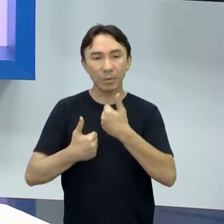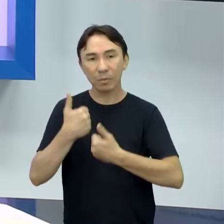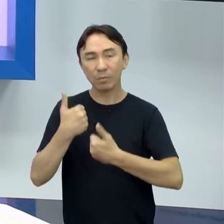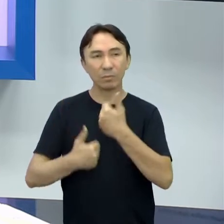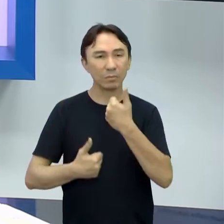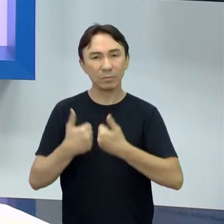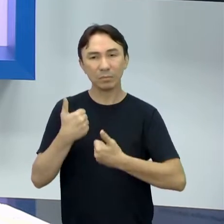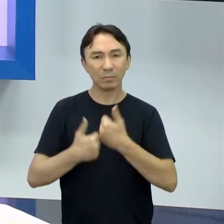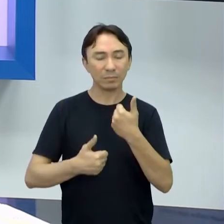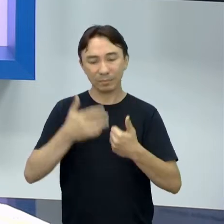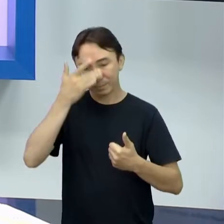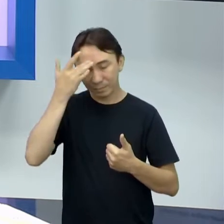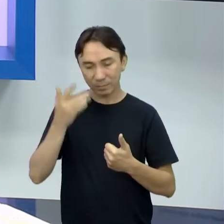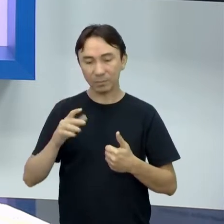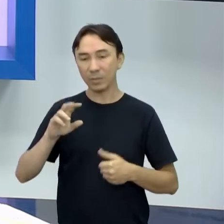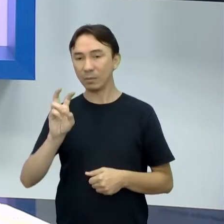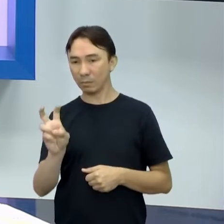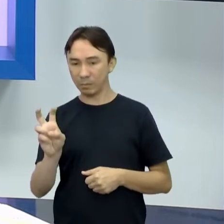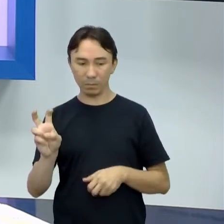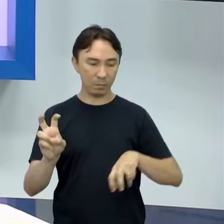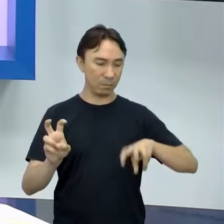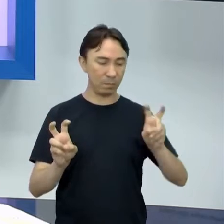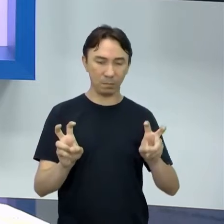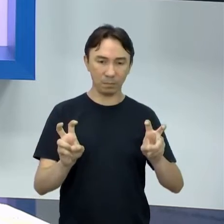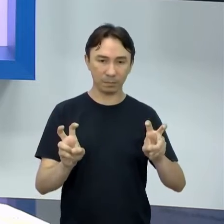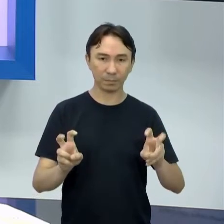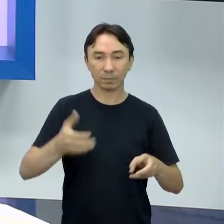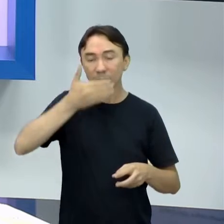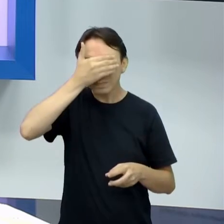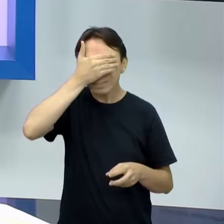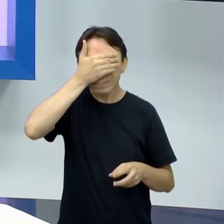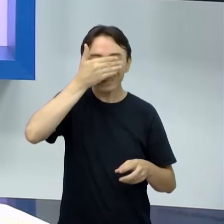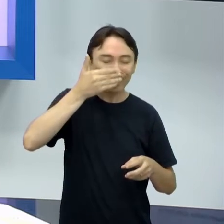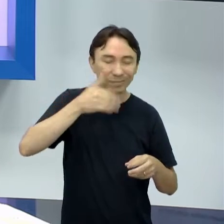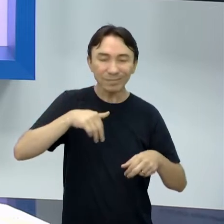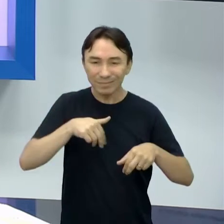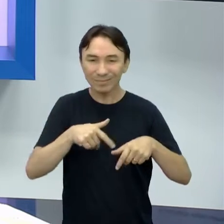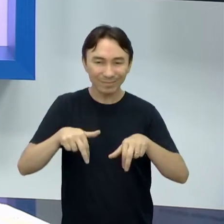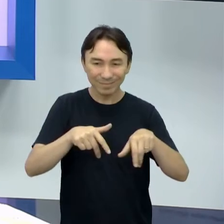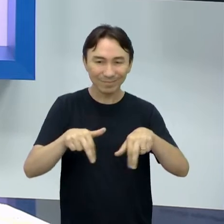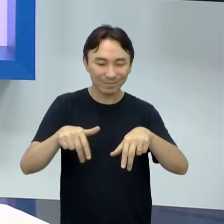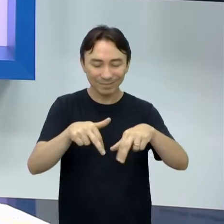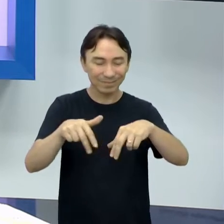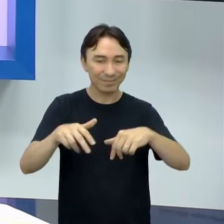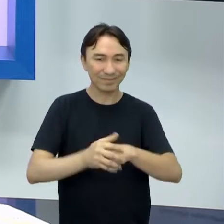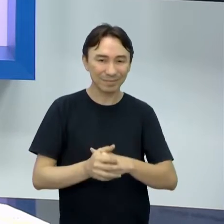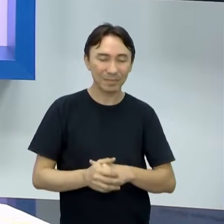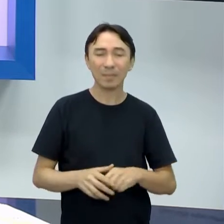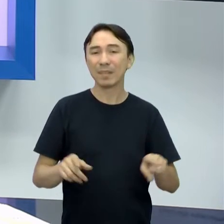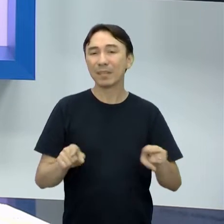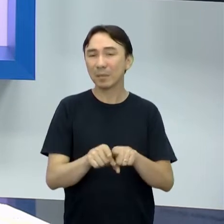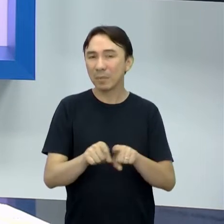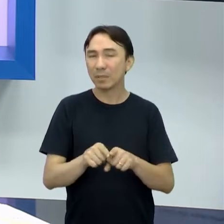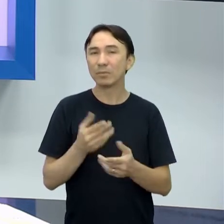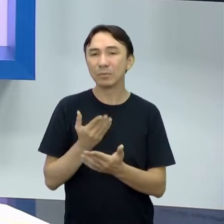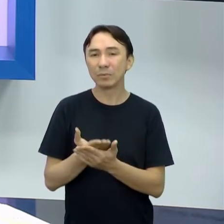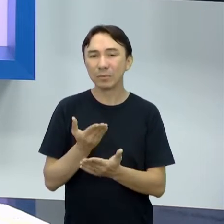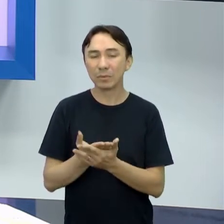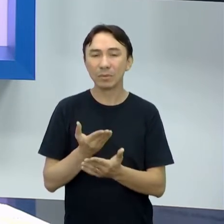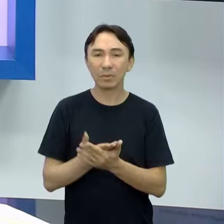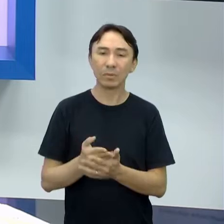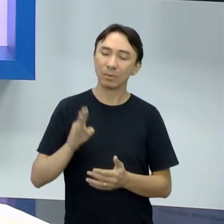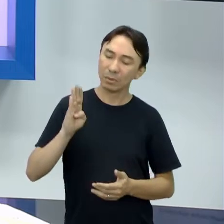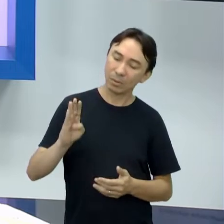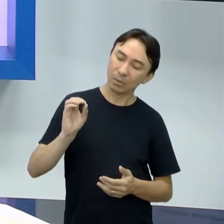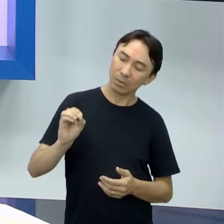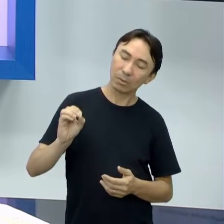o goalball. Tá, por exemplo, o goalball, ele aparece de forma jornalística, de uma forma igualitária